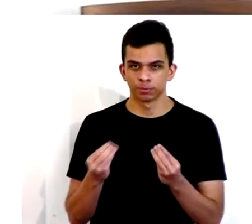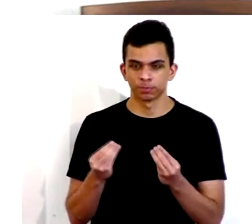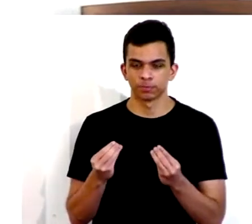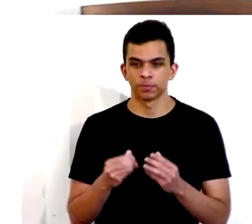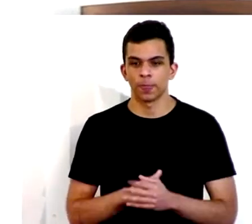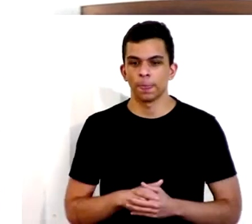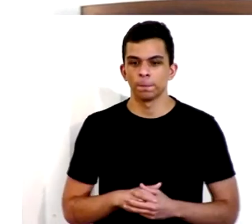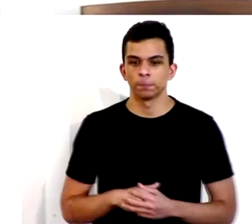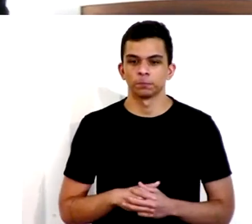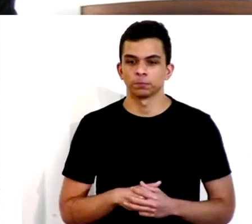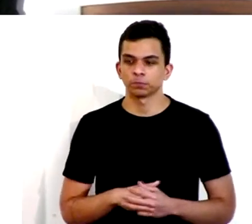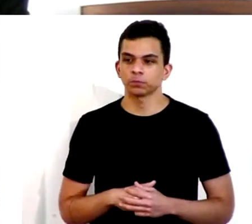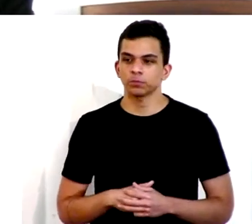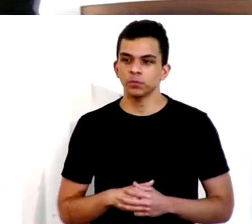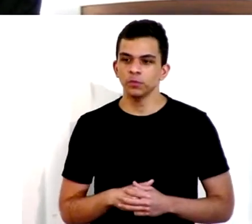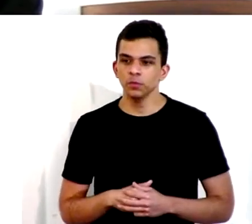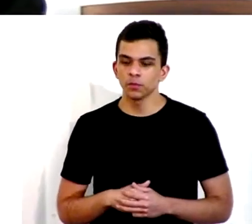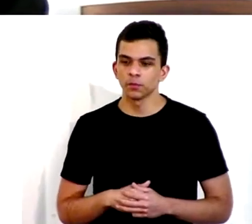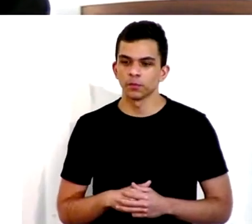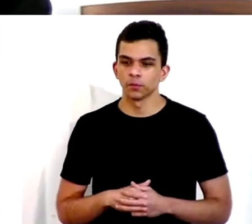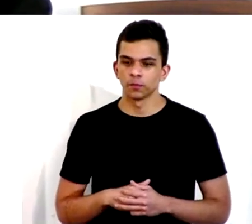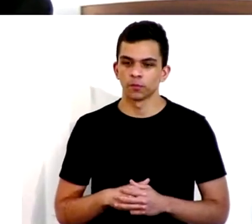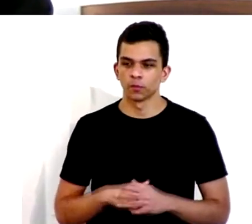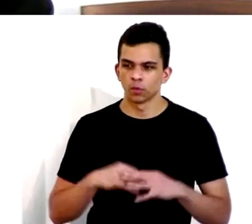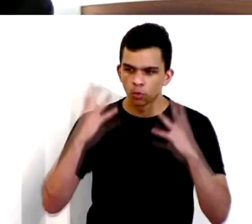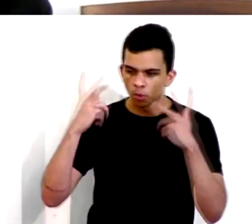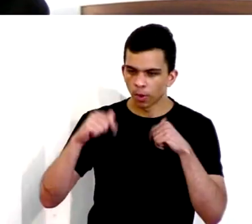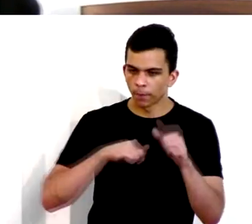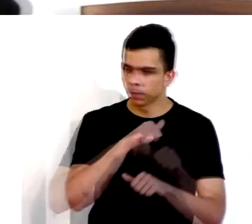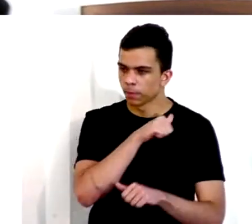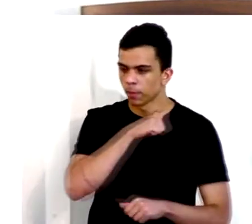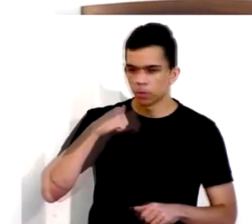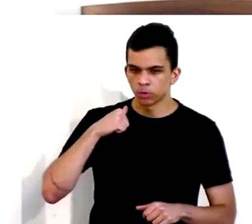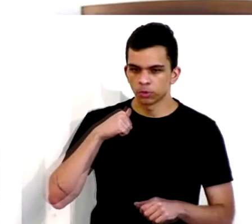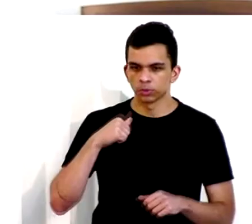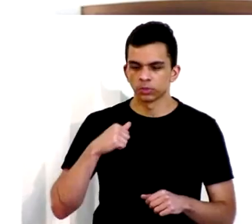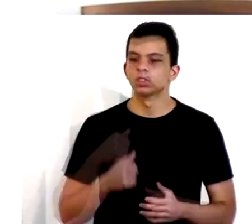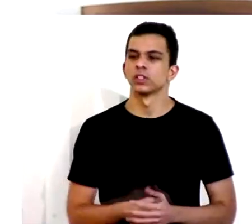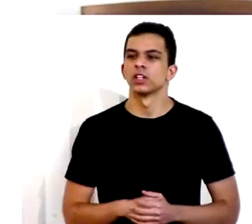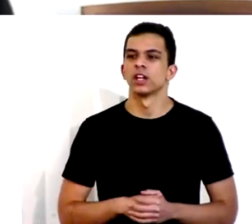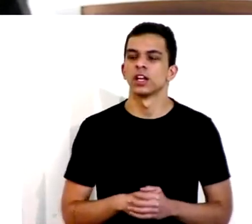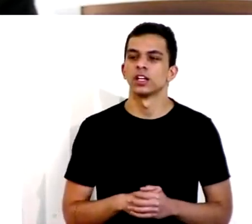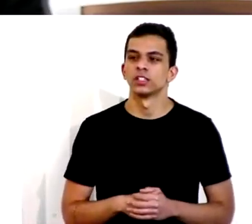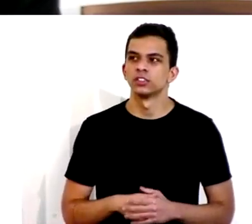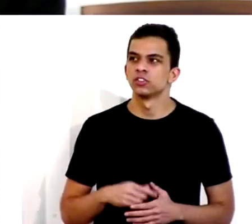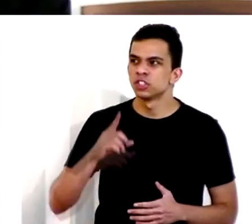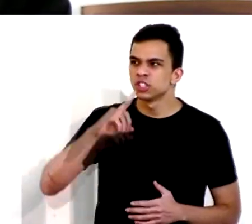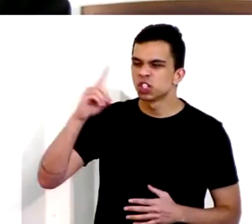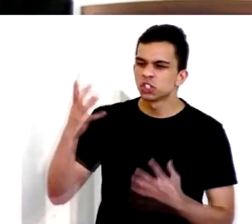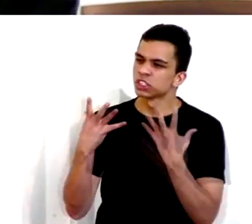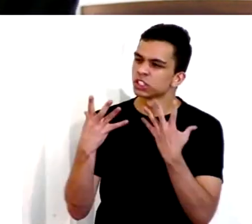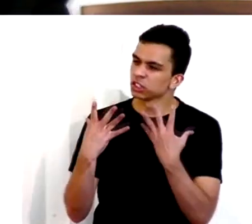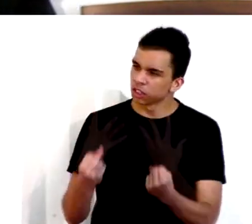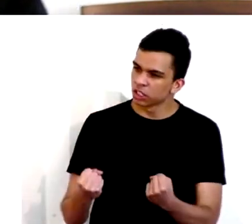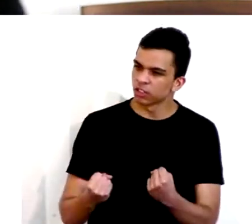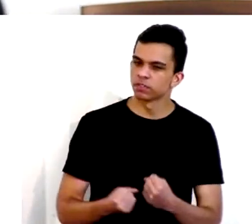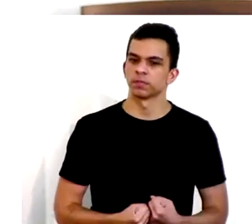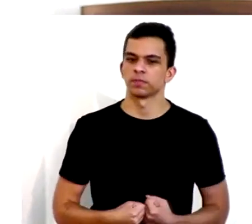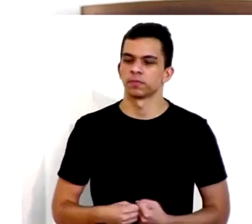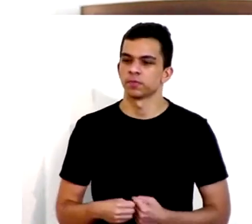de Deus como aroma suave. E o texto vai dizer aqui para nós que esse sacrifício de Cristo é aroma